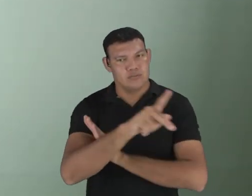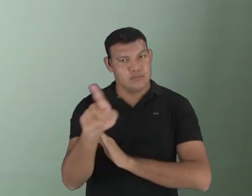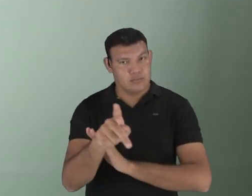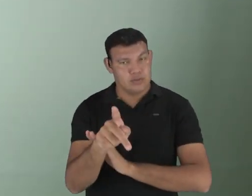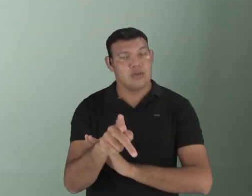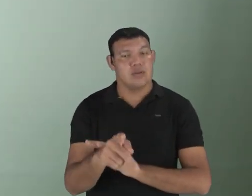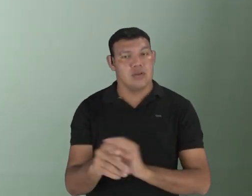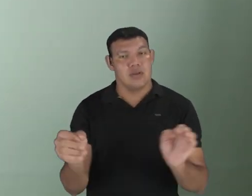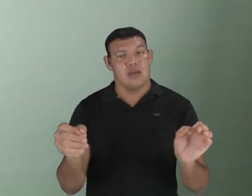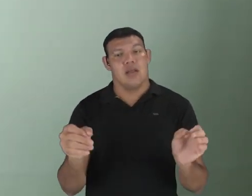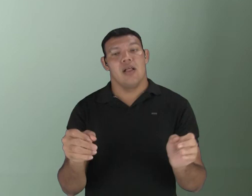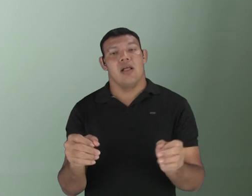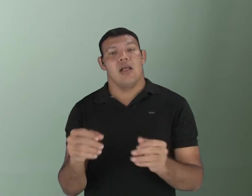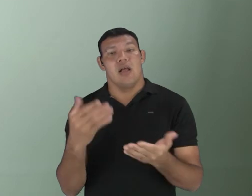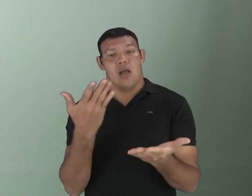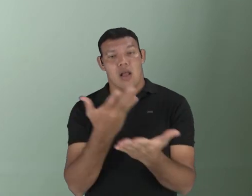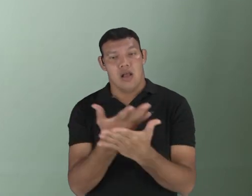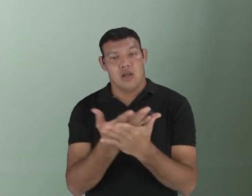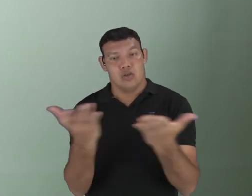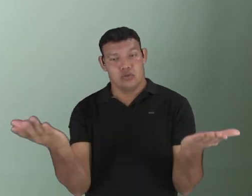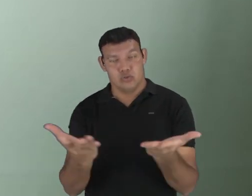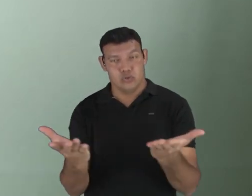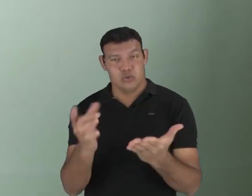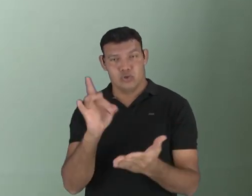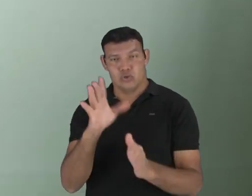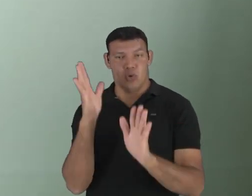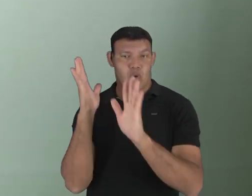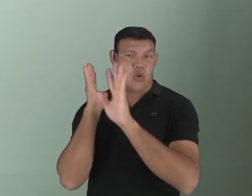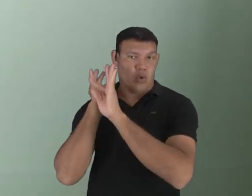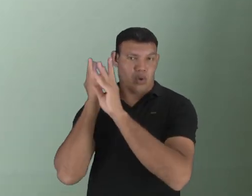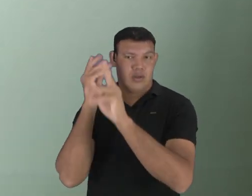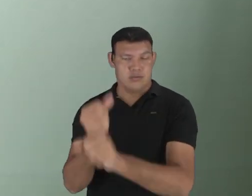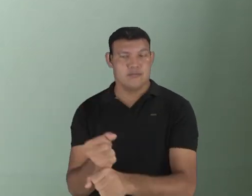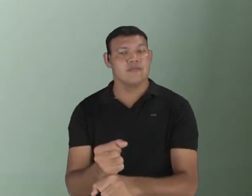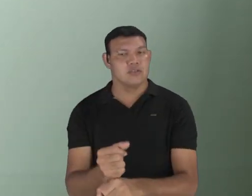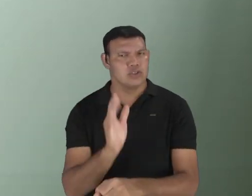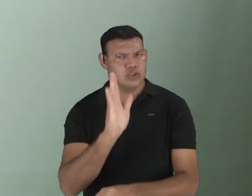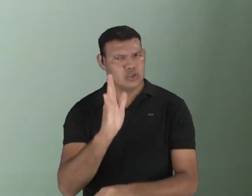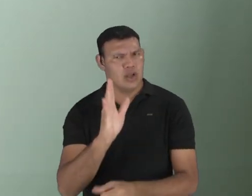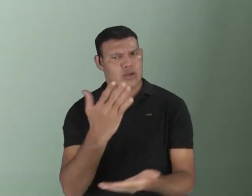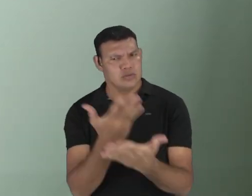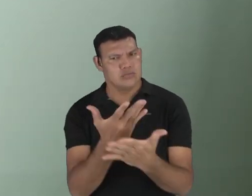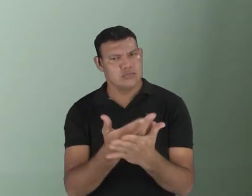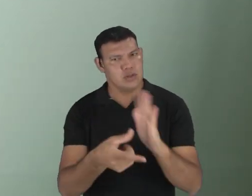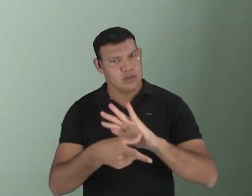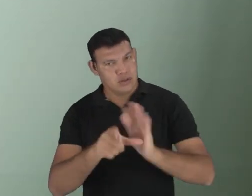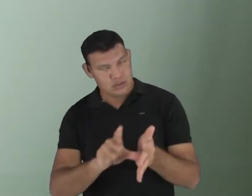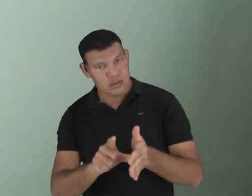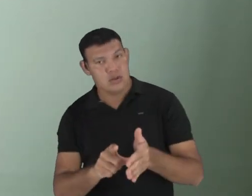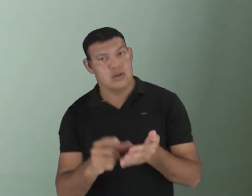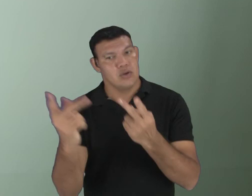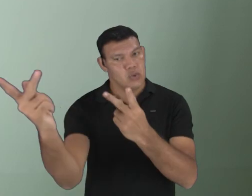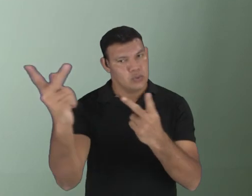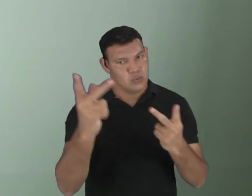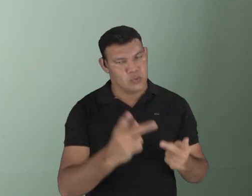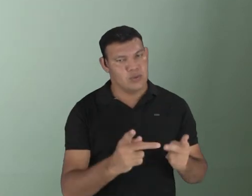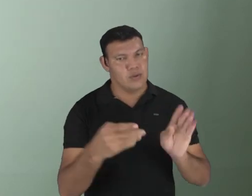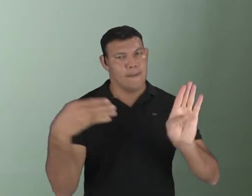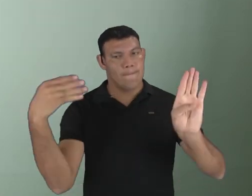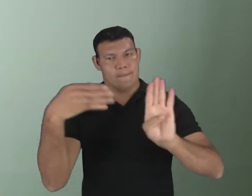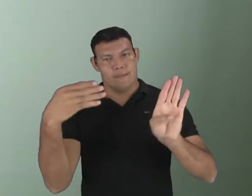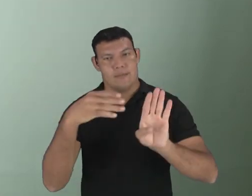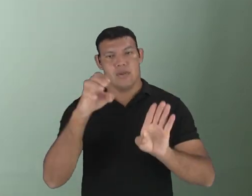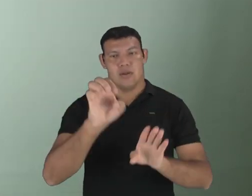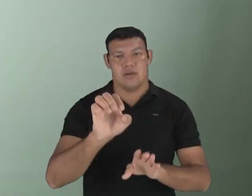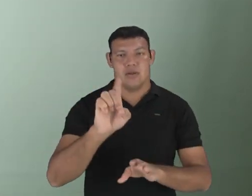professor. Lembrando que a nossa aula é uma aula revisional de um conteúdo que você já viu na série anterior, tá bom? Bom, por fim,